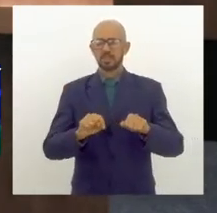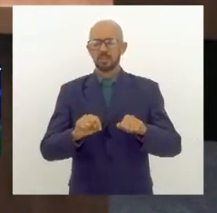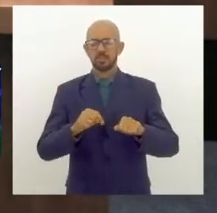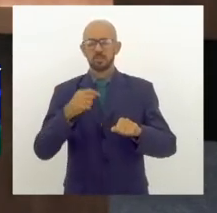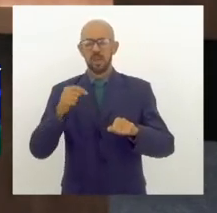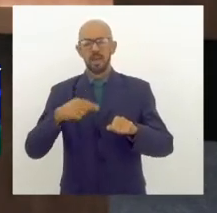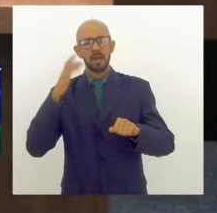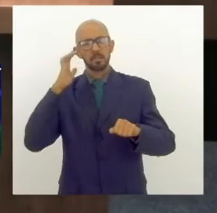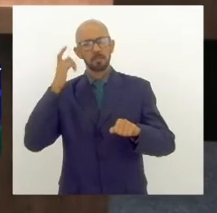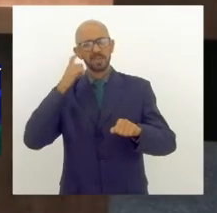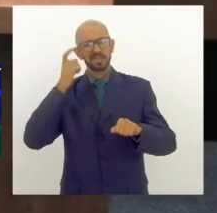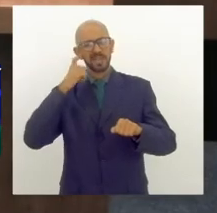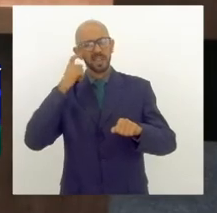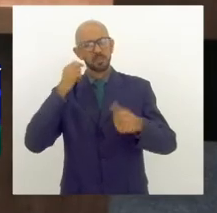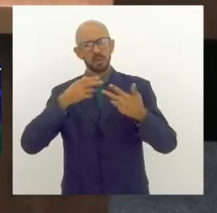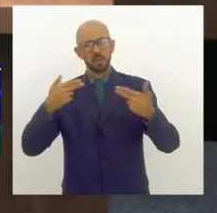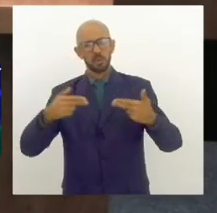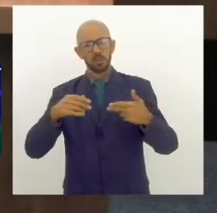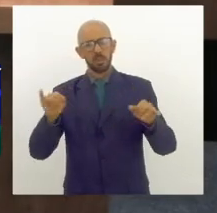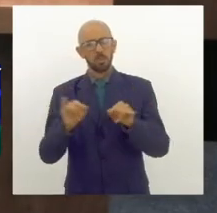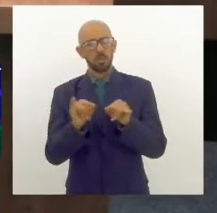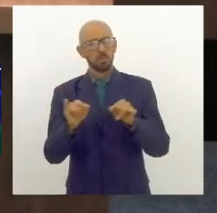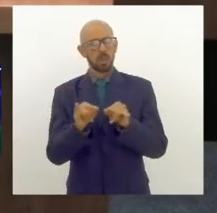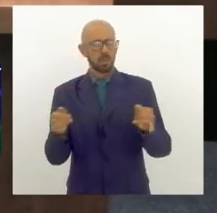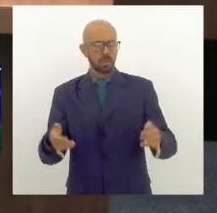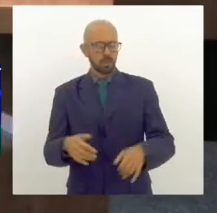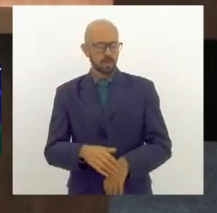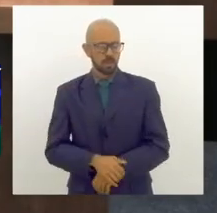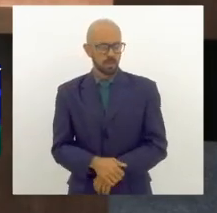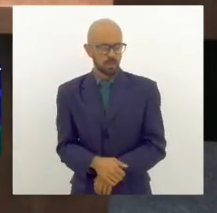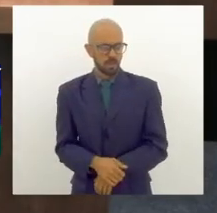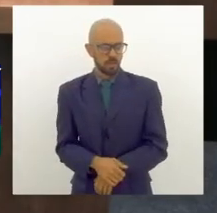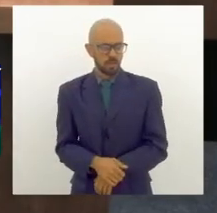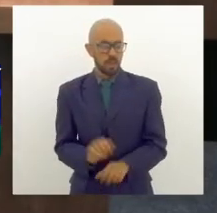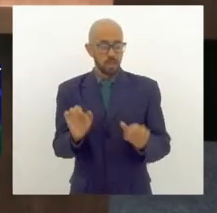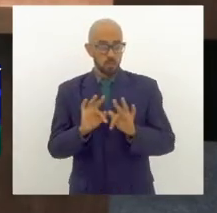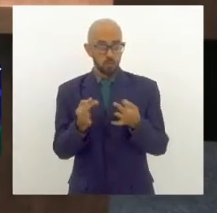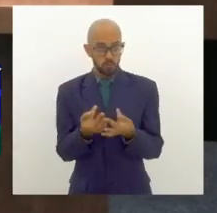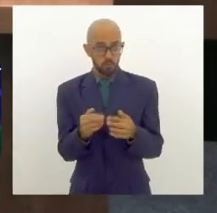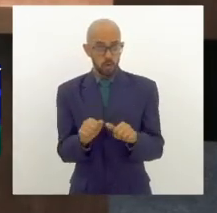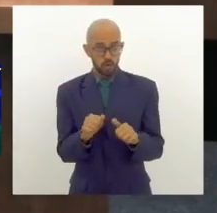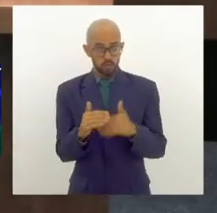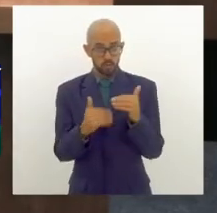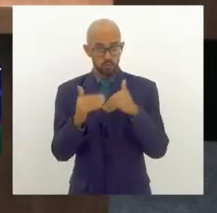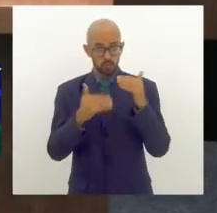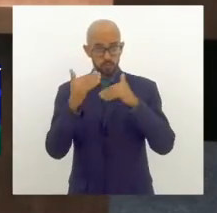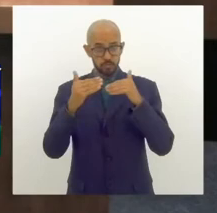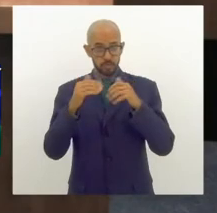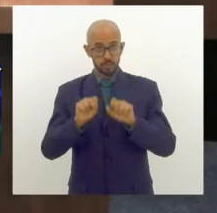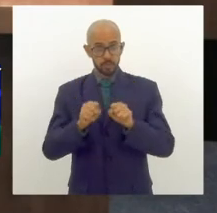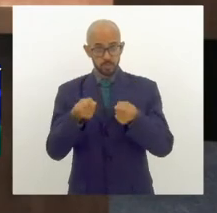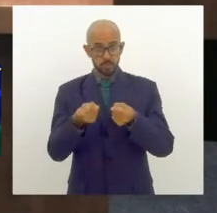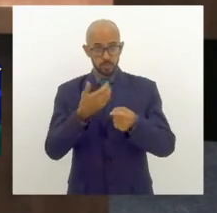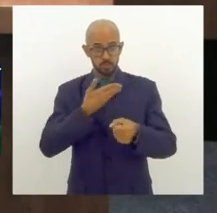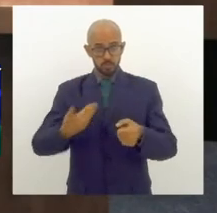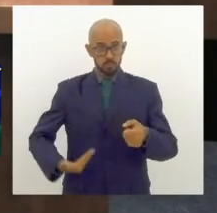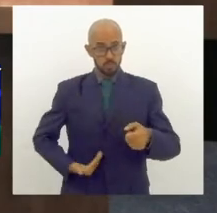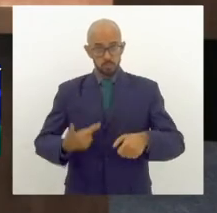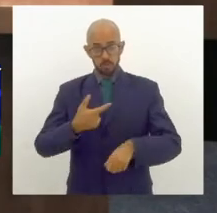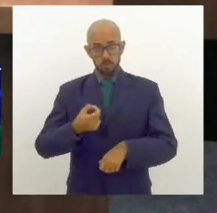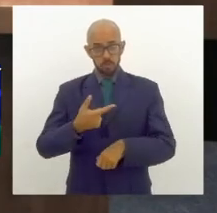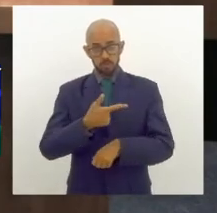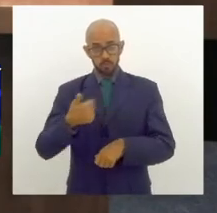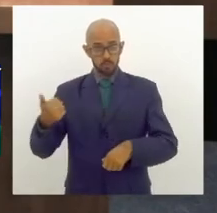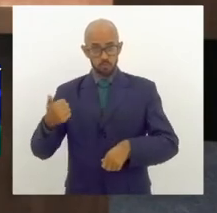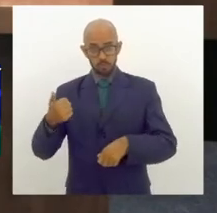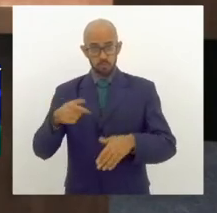situação banalizada. E no Fórum de Desenvolvimento de Segurança Pública, em 2021,